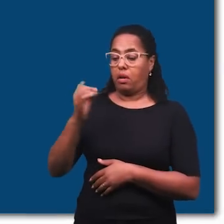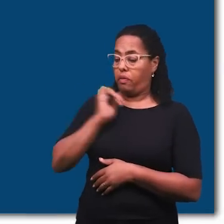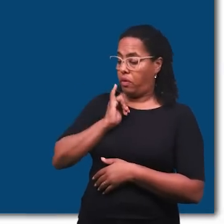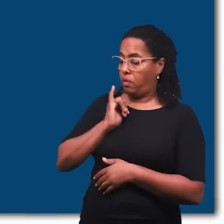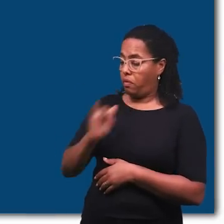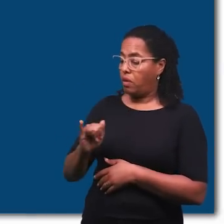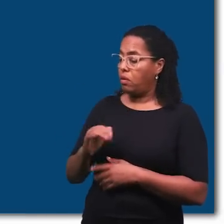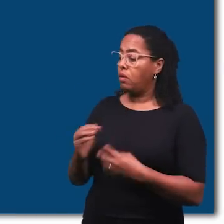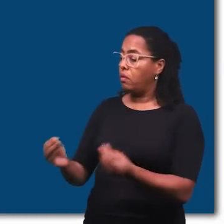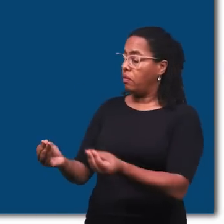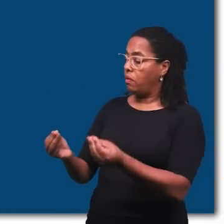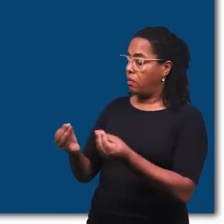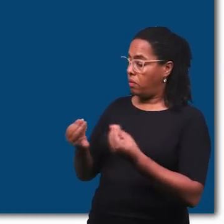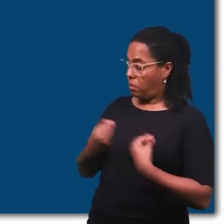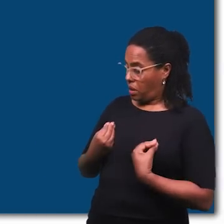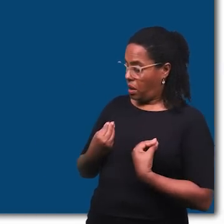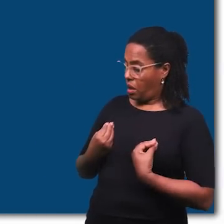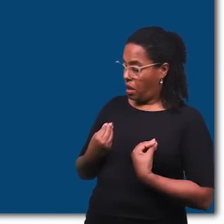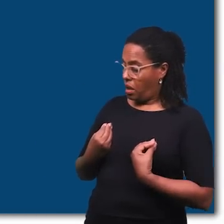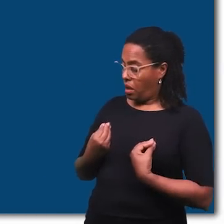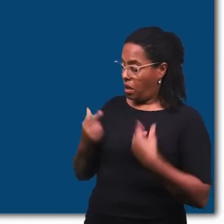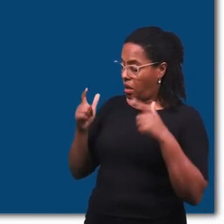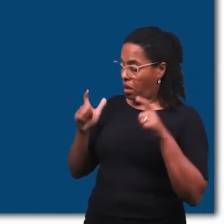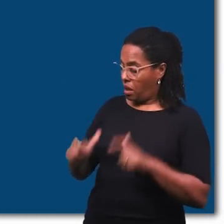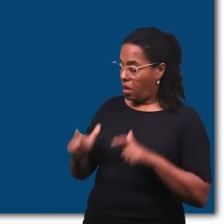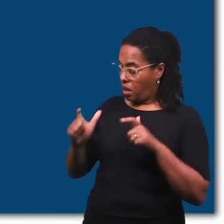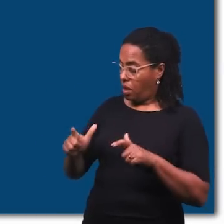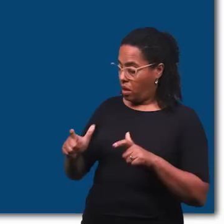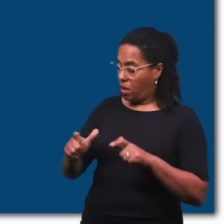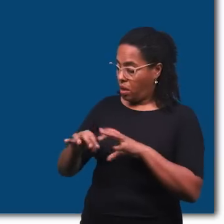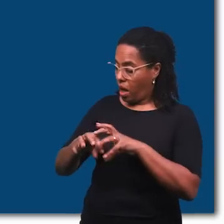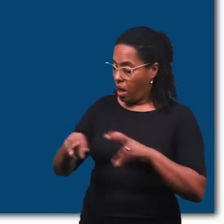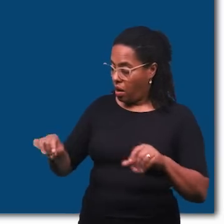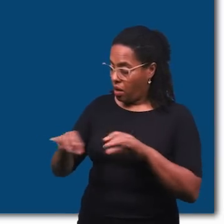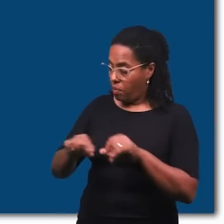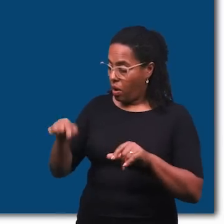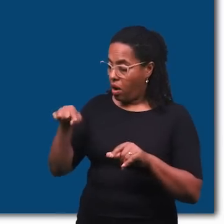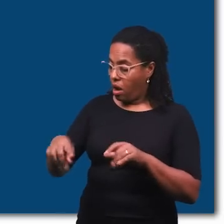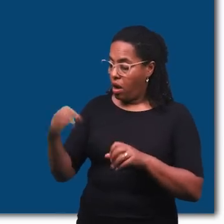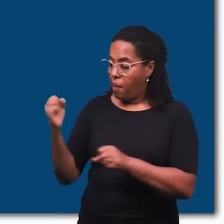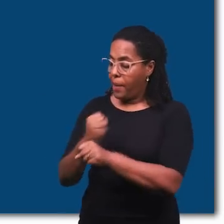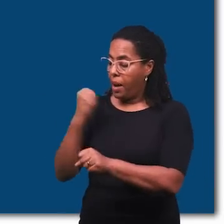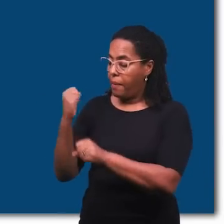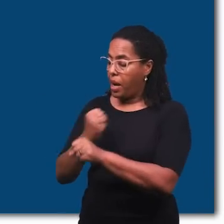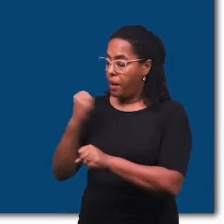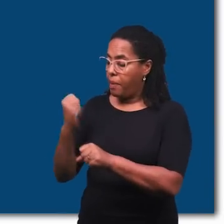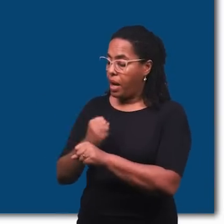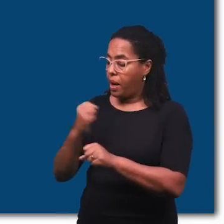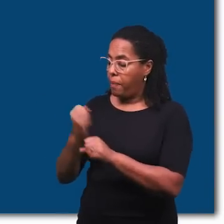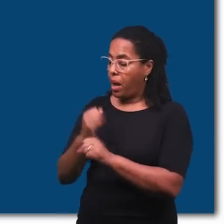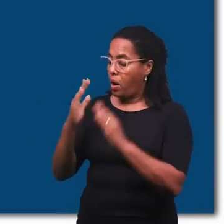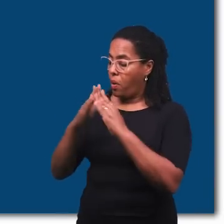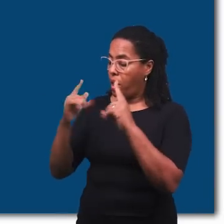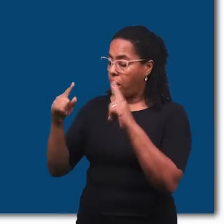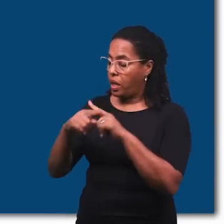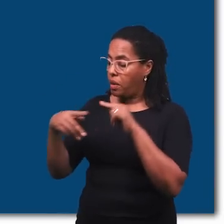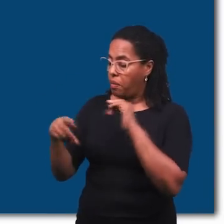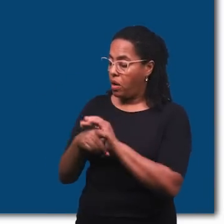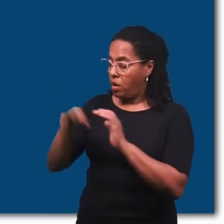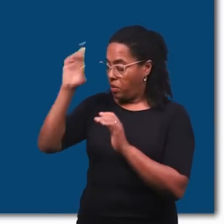Davi a Ornã: dá-me este lugar da eira, para edificar nele um altar ao